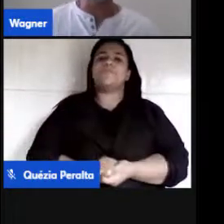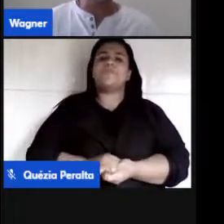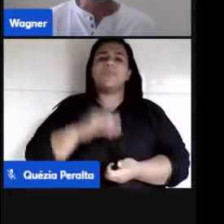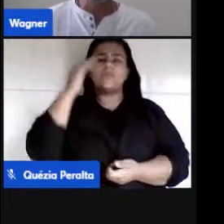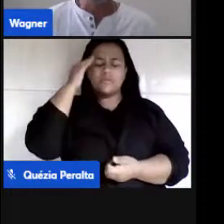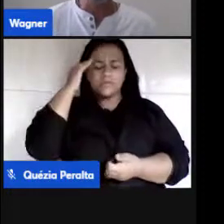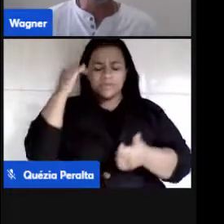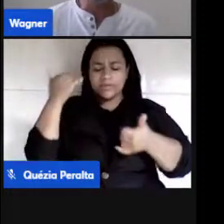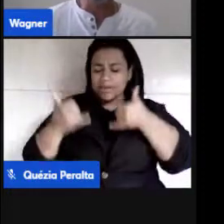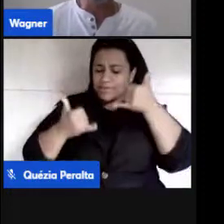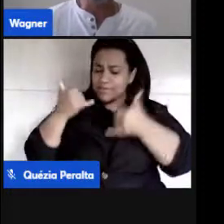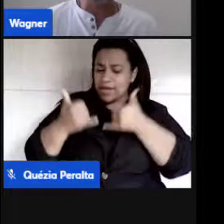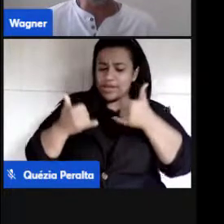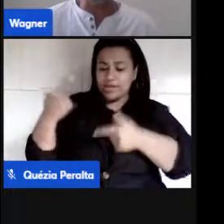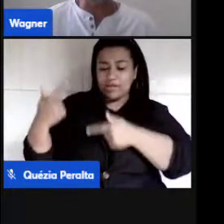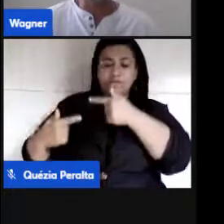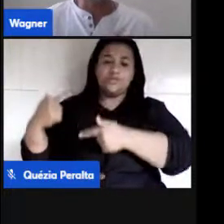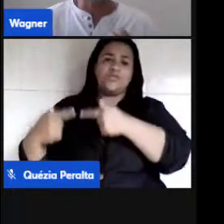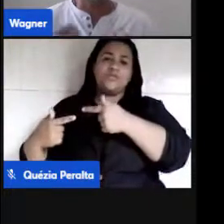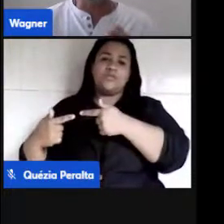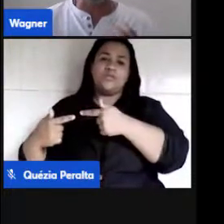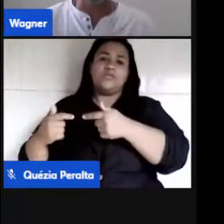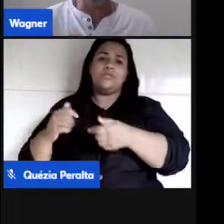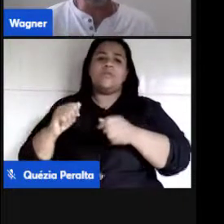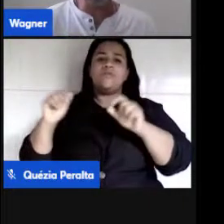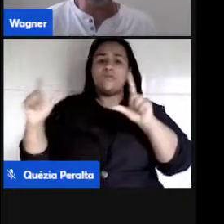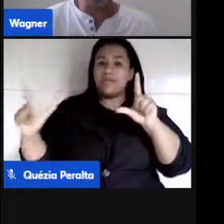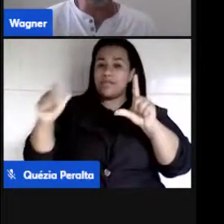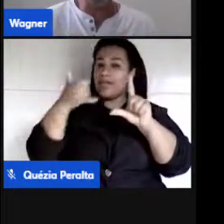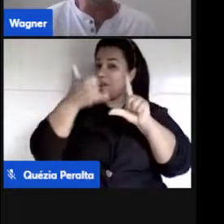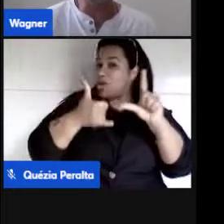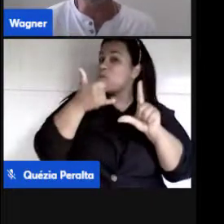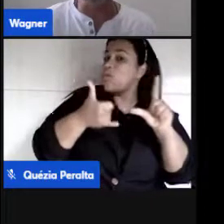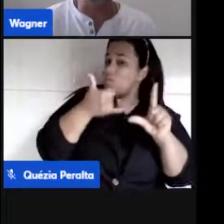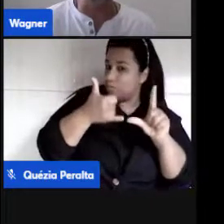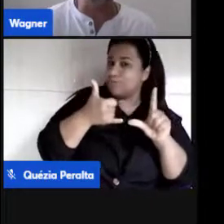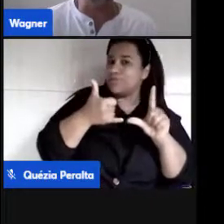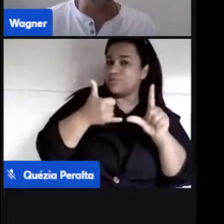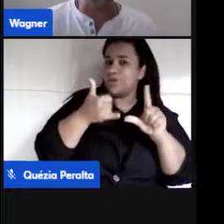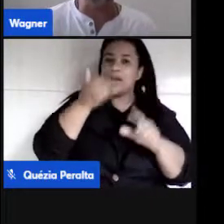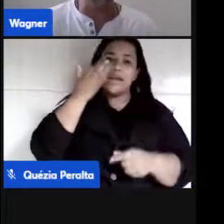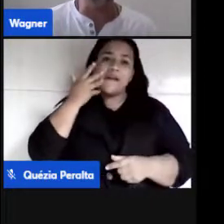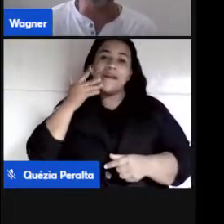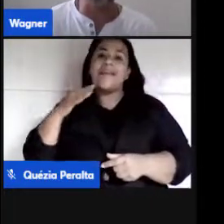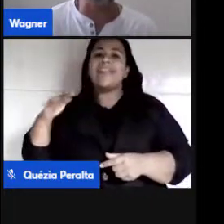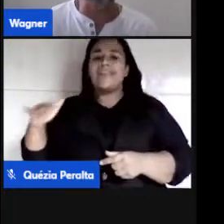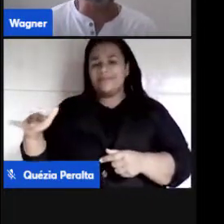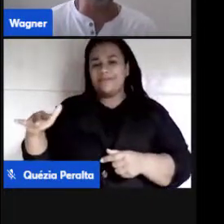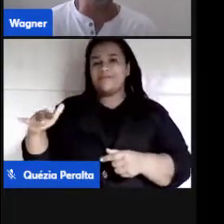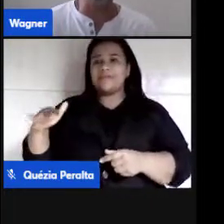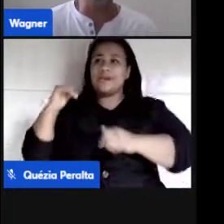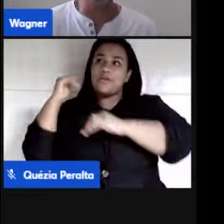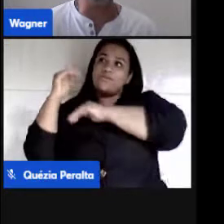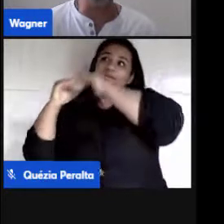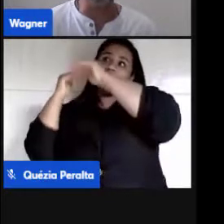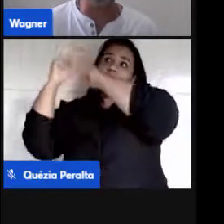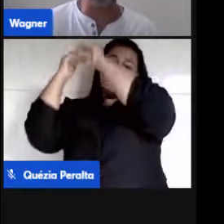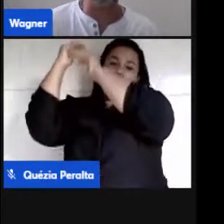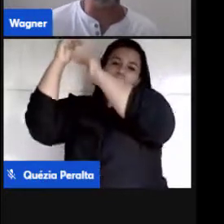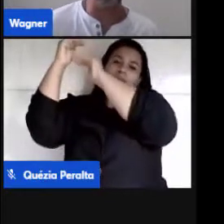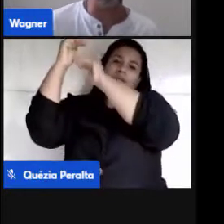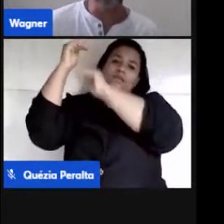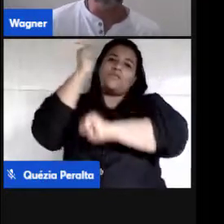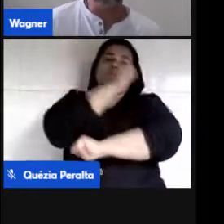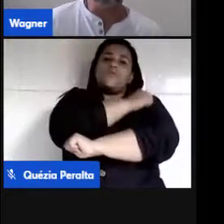são, de uma maneira lúdica, ela é a criança em sua essência. A ludicidade é o crescimento